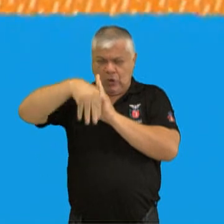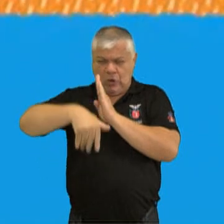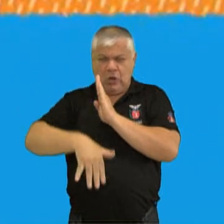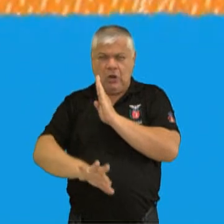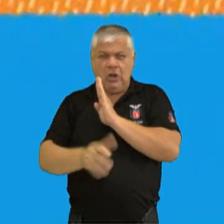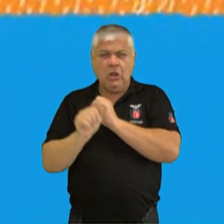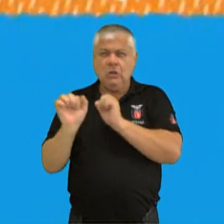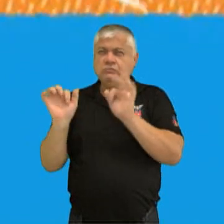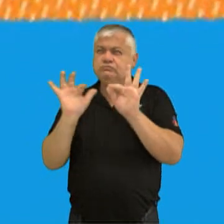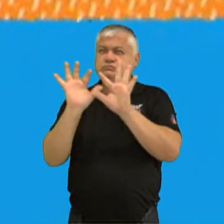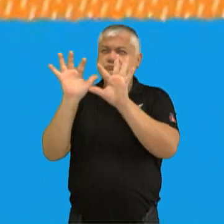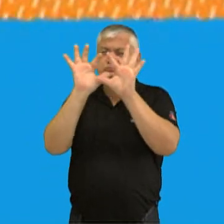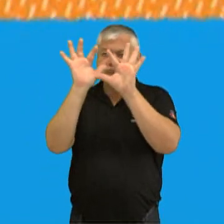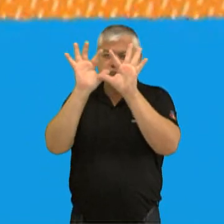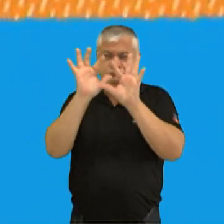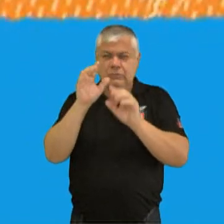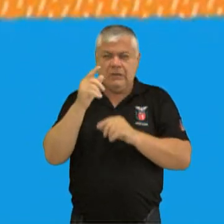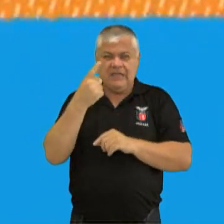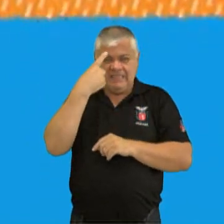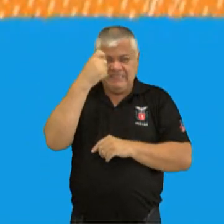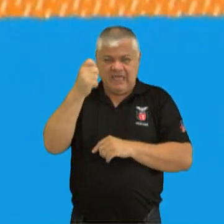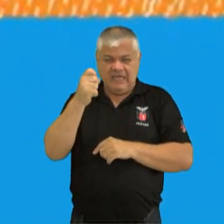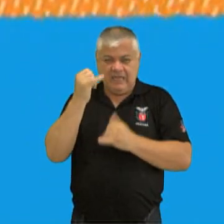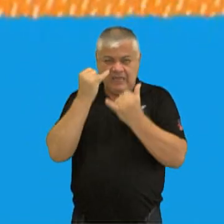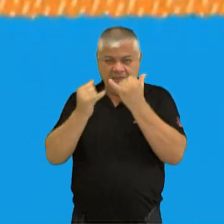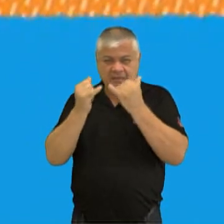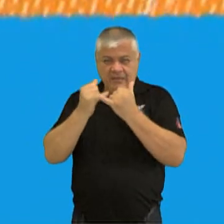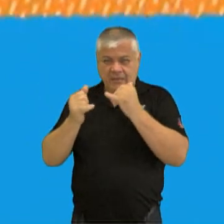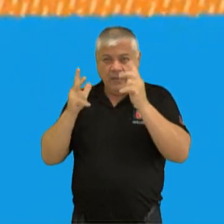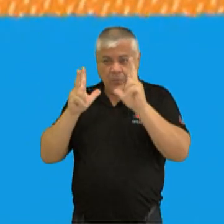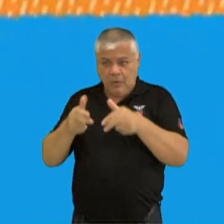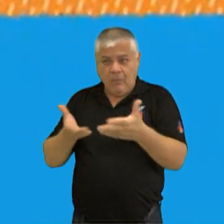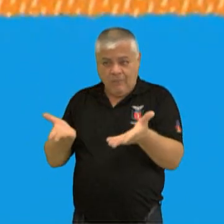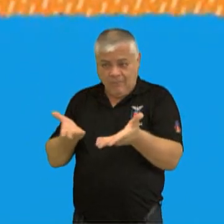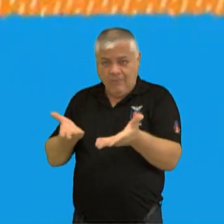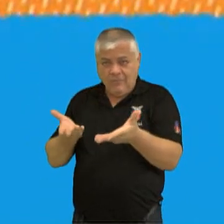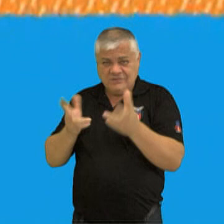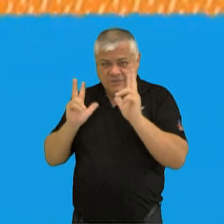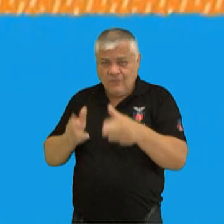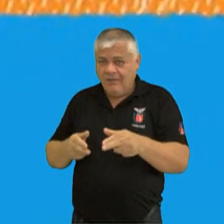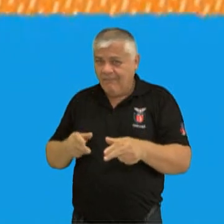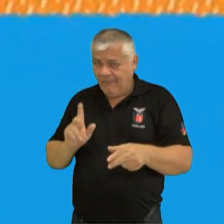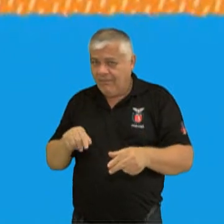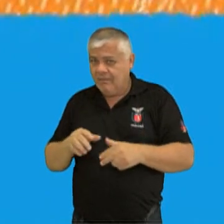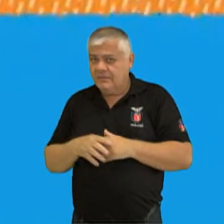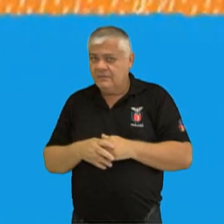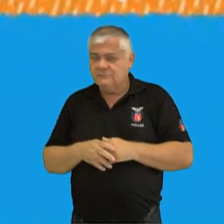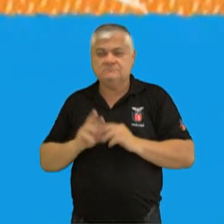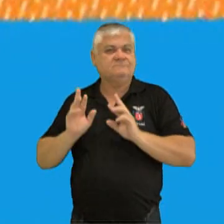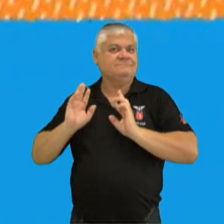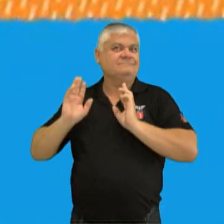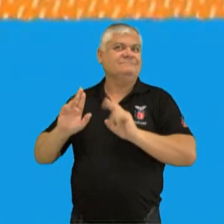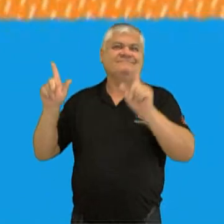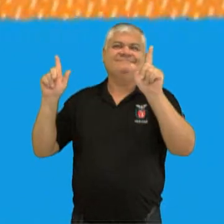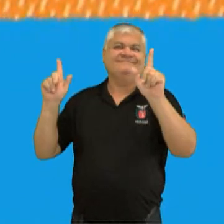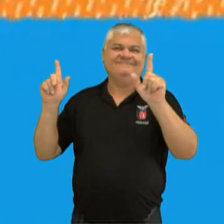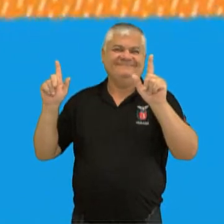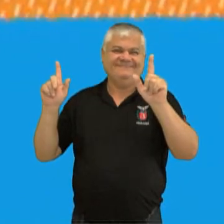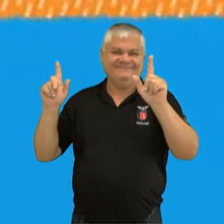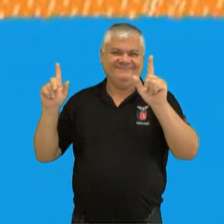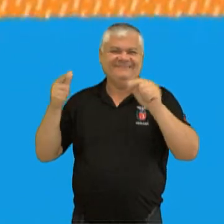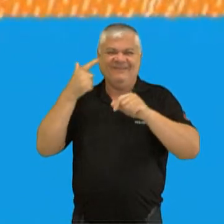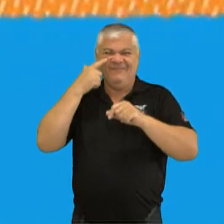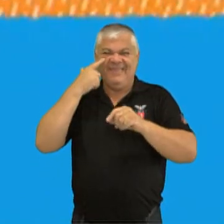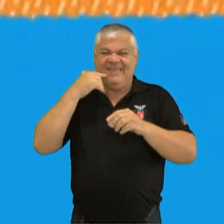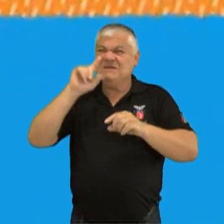ideia de como era nosso planeta, é muito parecido com o nosso planeta atual? Bem diferente, né? Então,